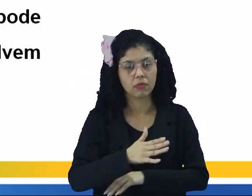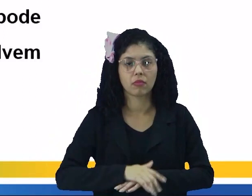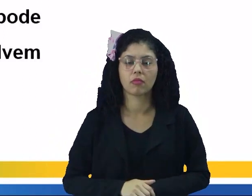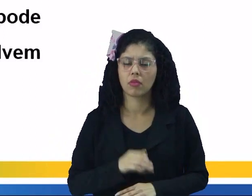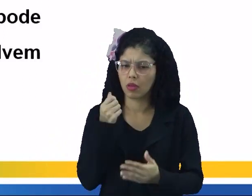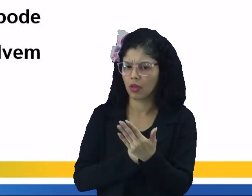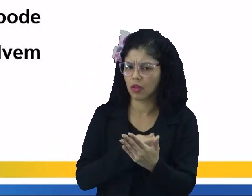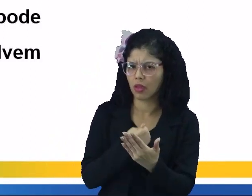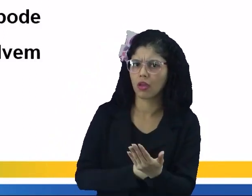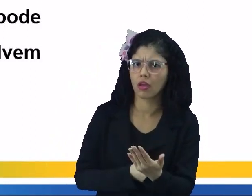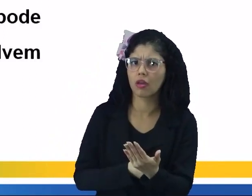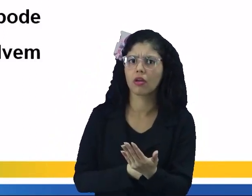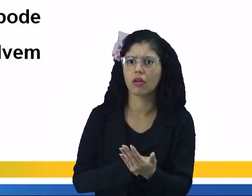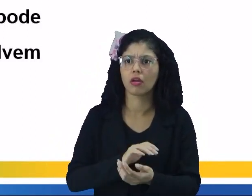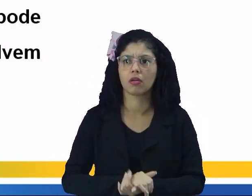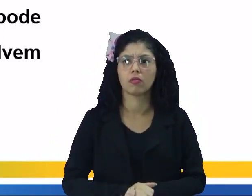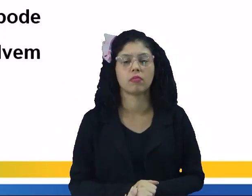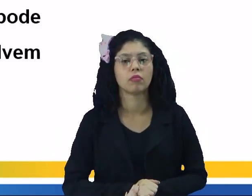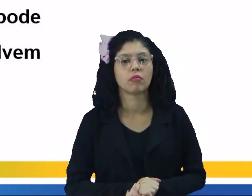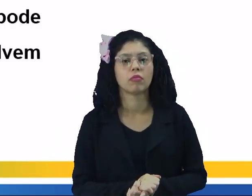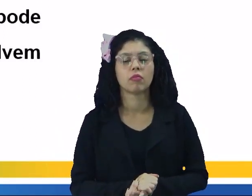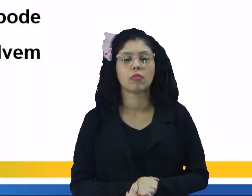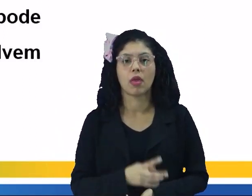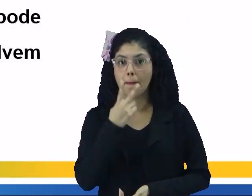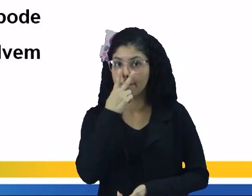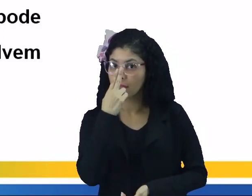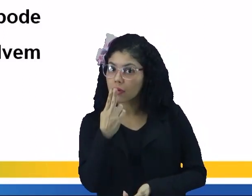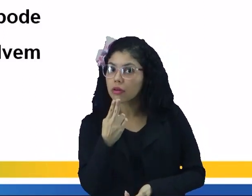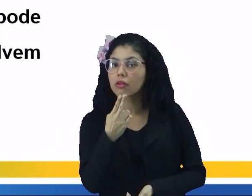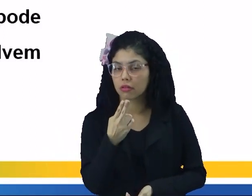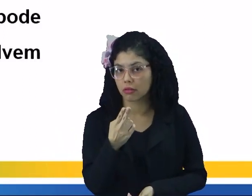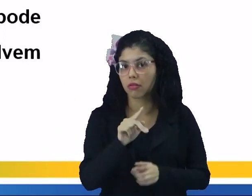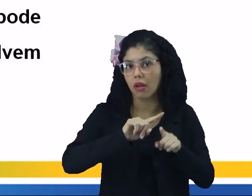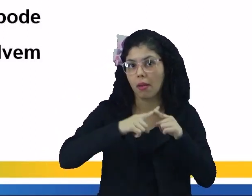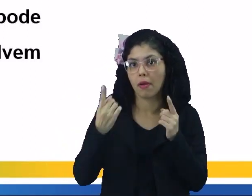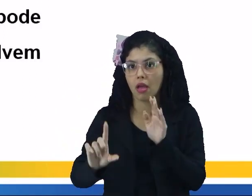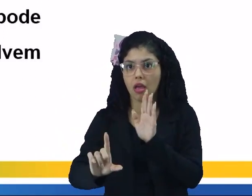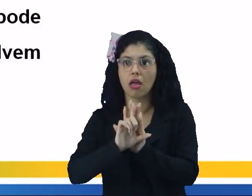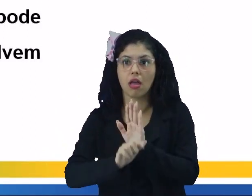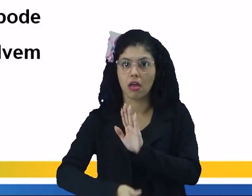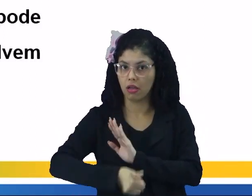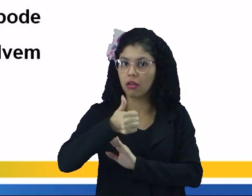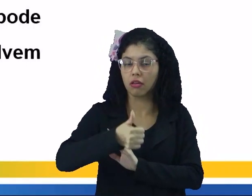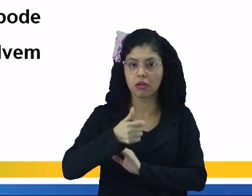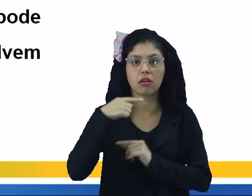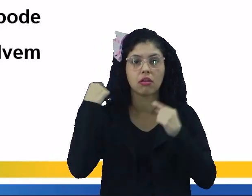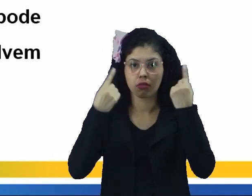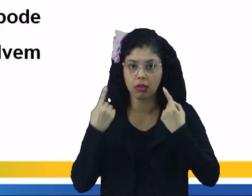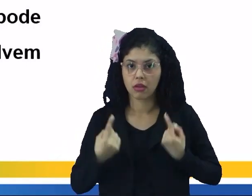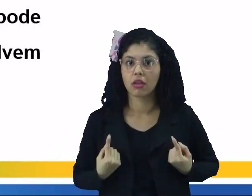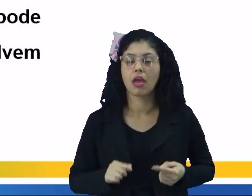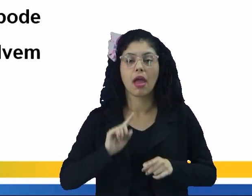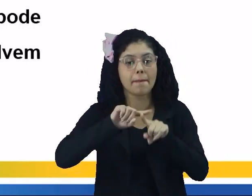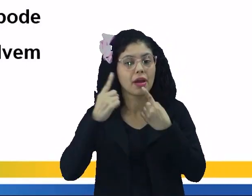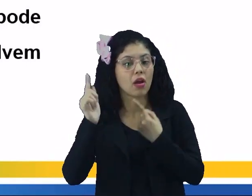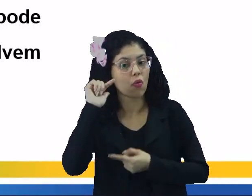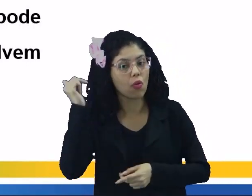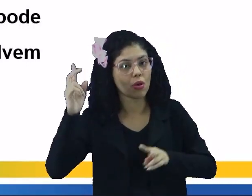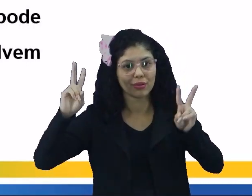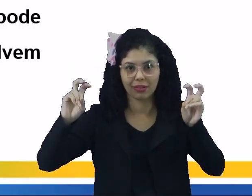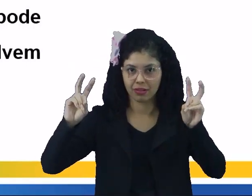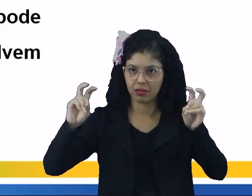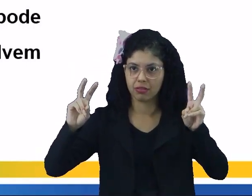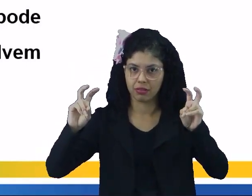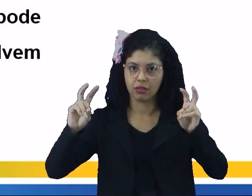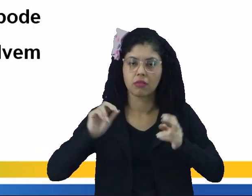nem é cobrado diretamente esse assunto. Aparece na questão a lei da inércia, mas ele cobra um outro assunto